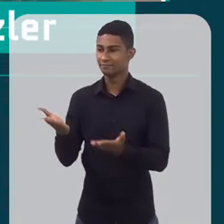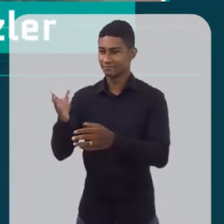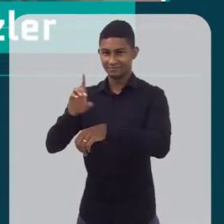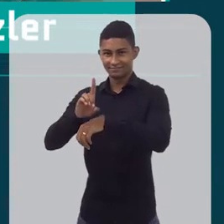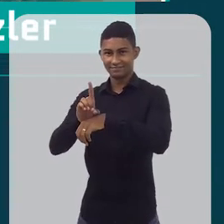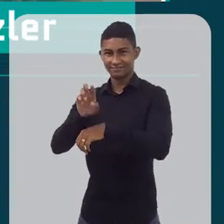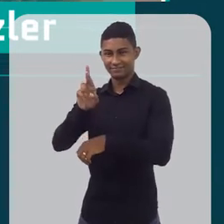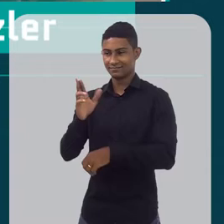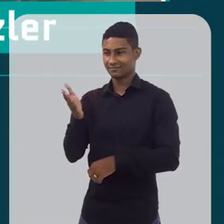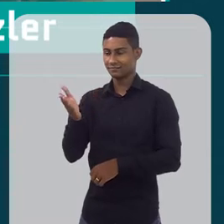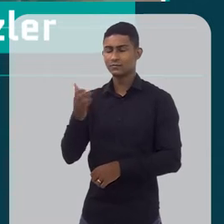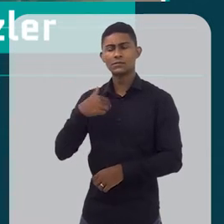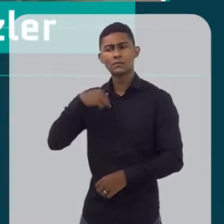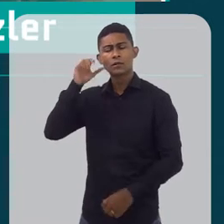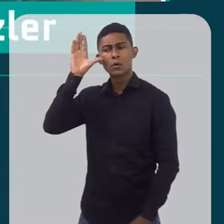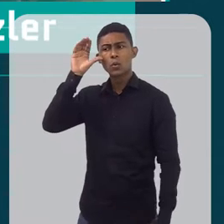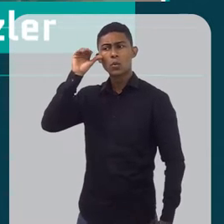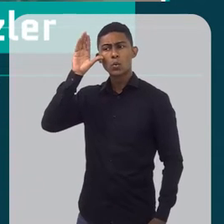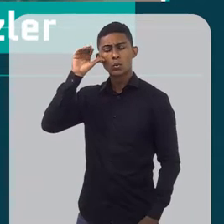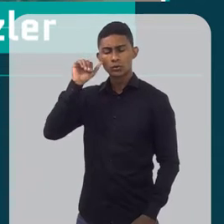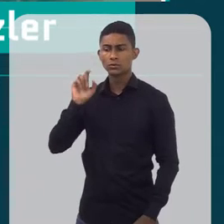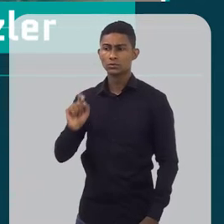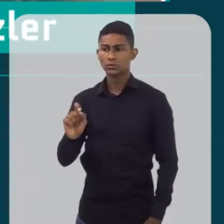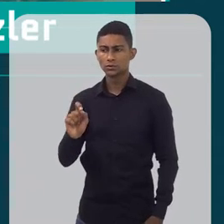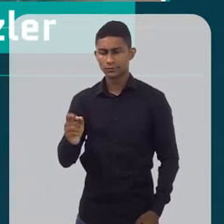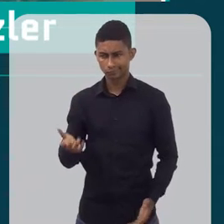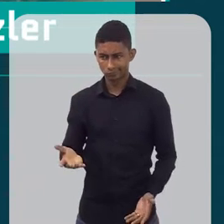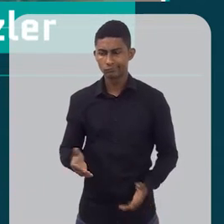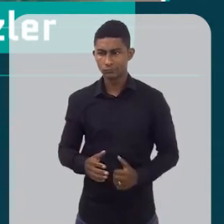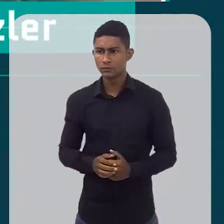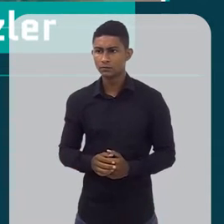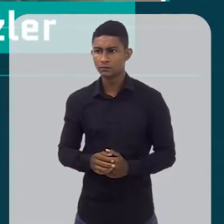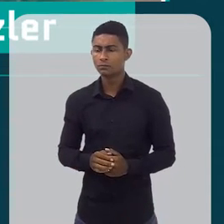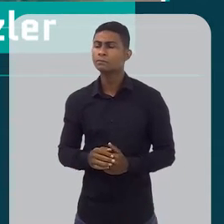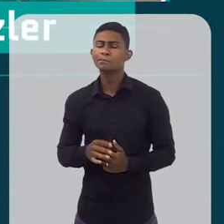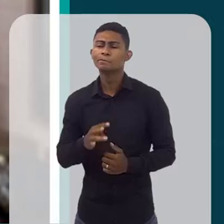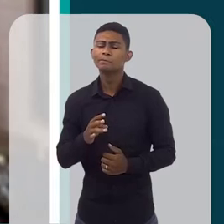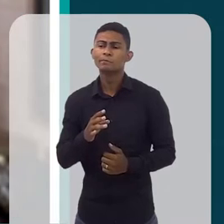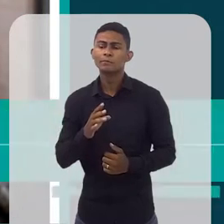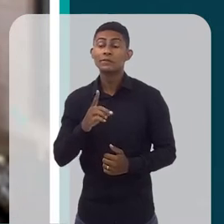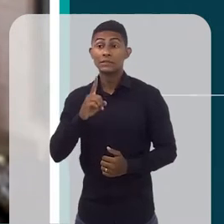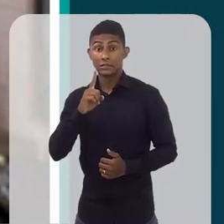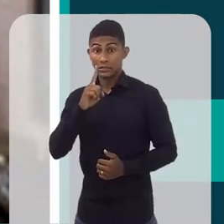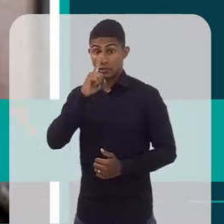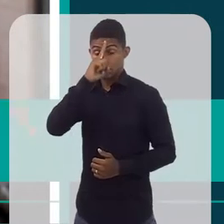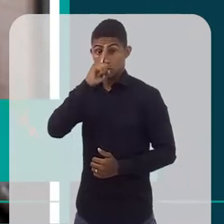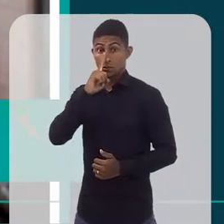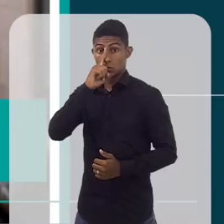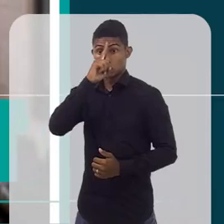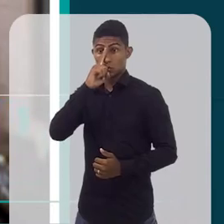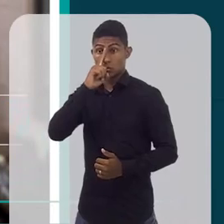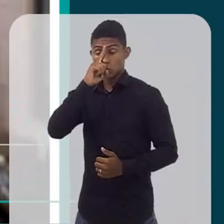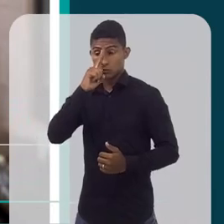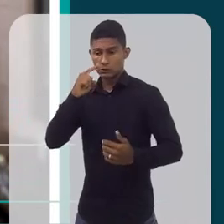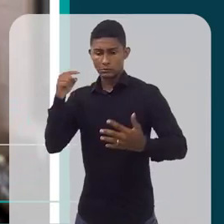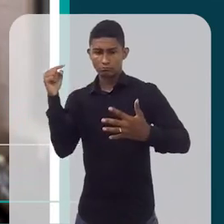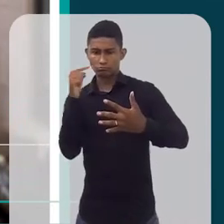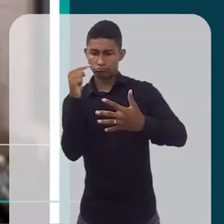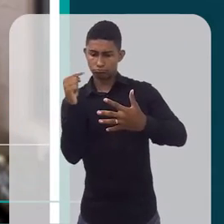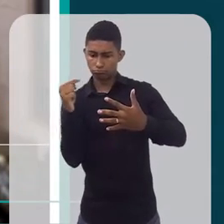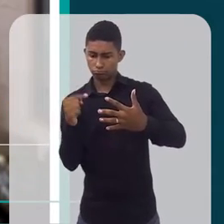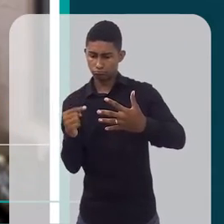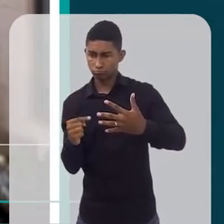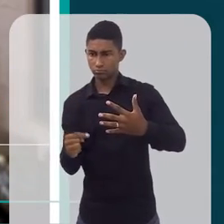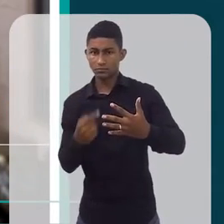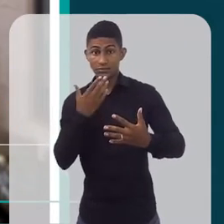Doutora, eu queria saber quais são os riscos, né, que a